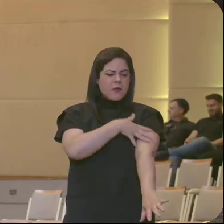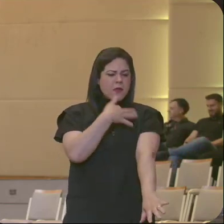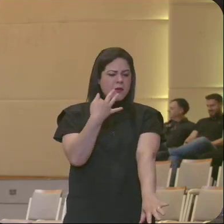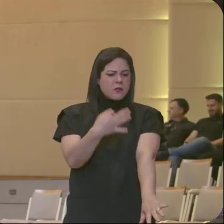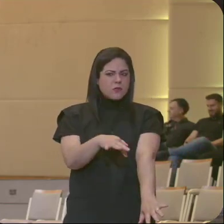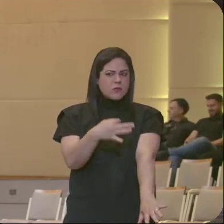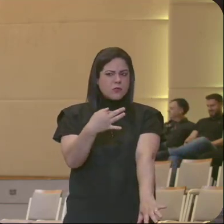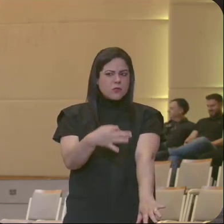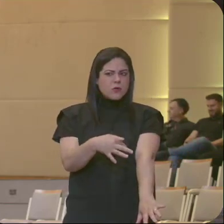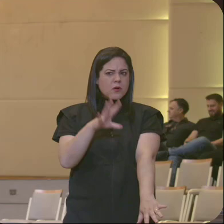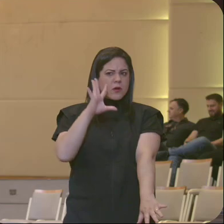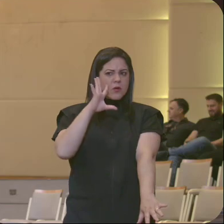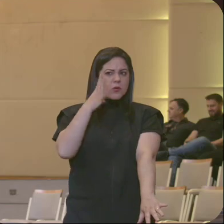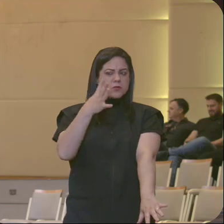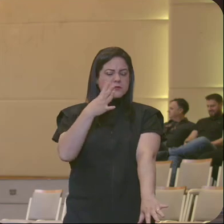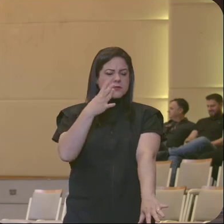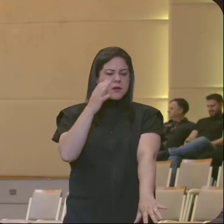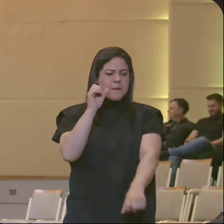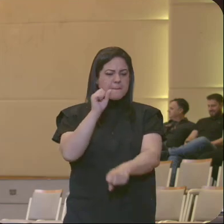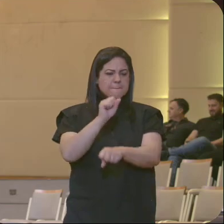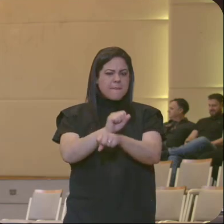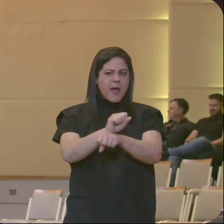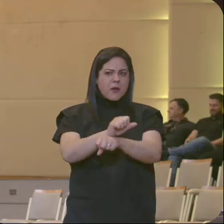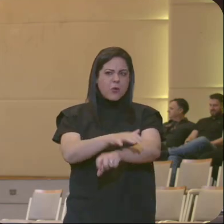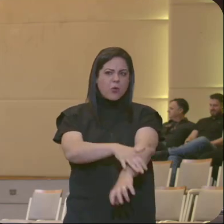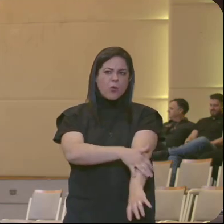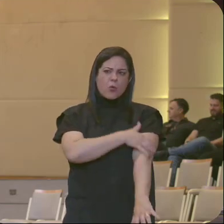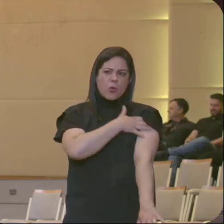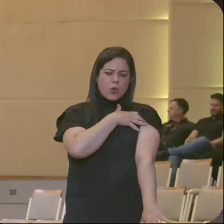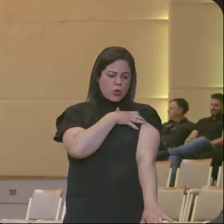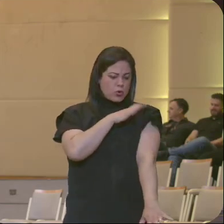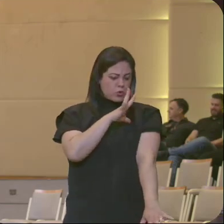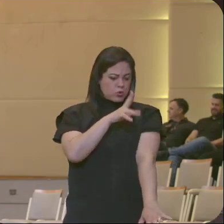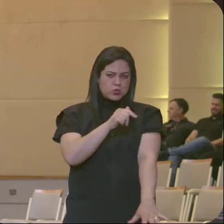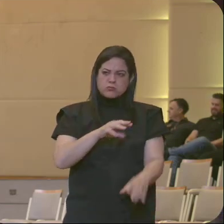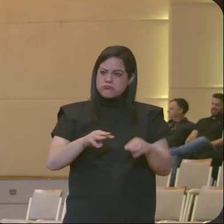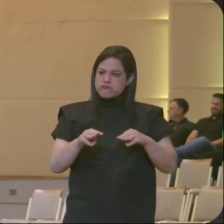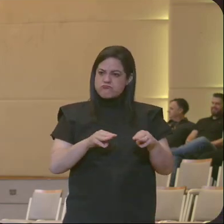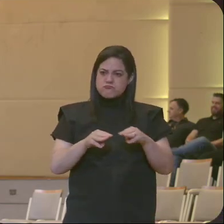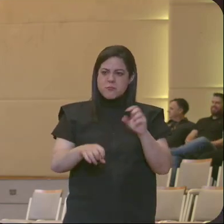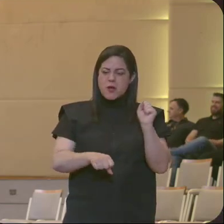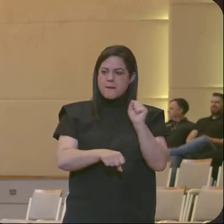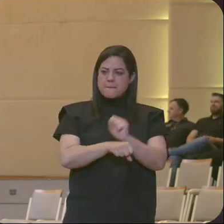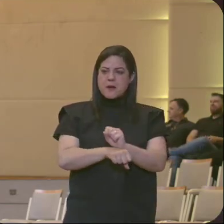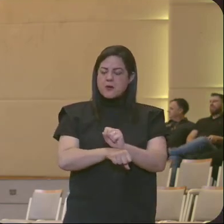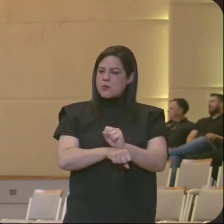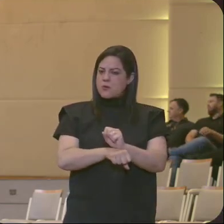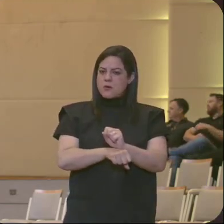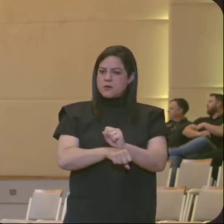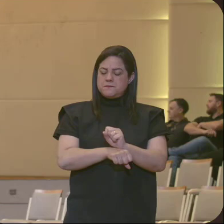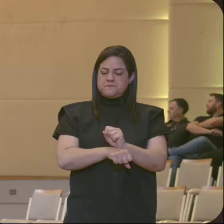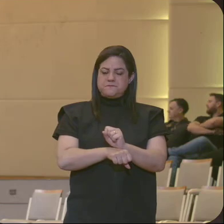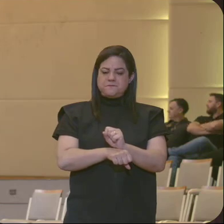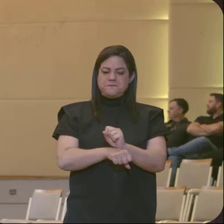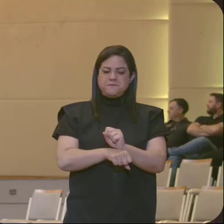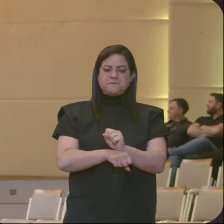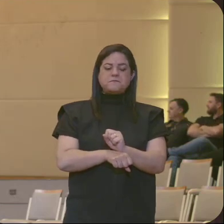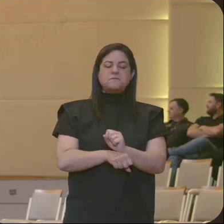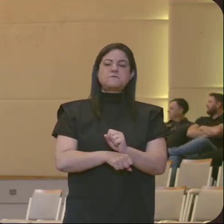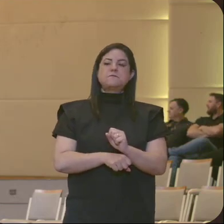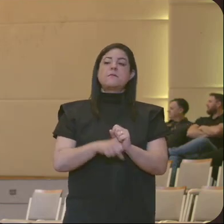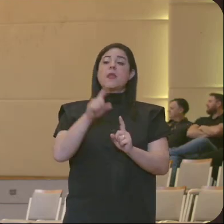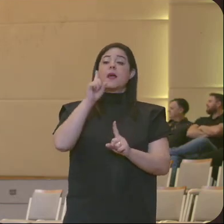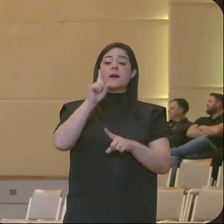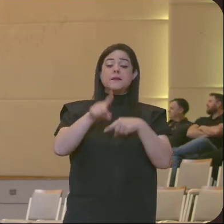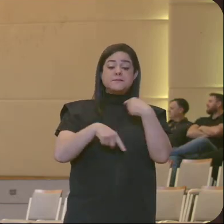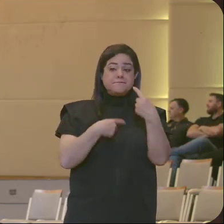o leva à paralisação do braço inteiro, dos movimentos do braço direito. E,